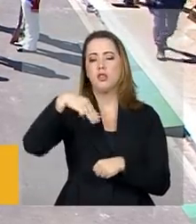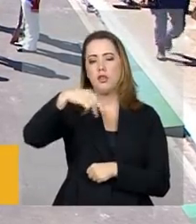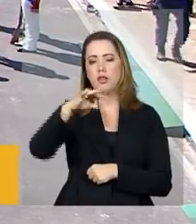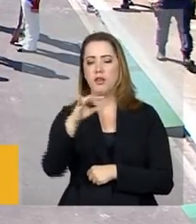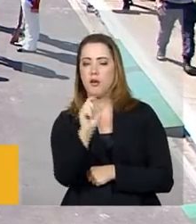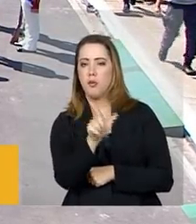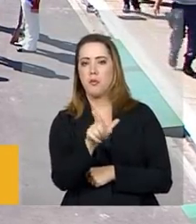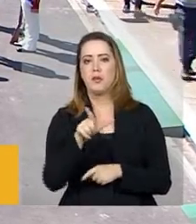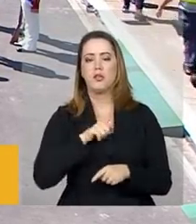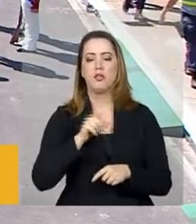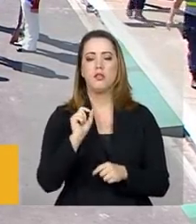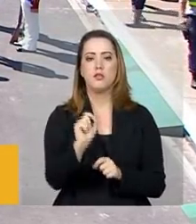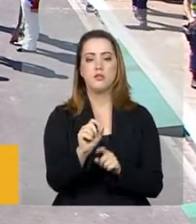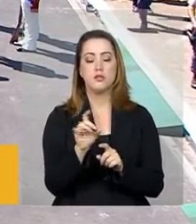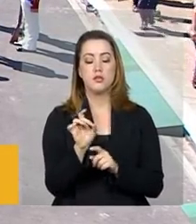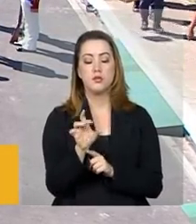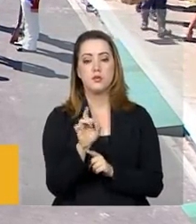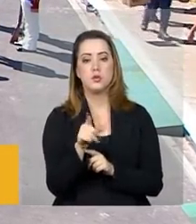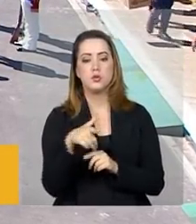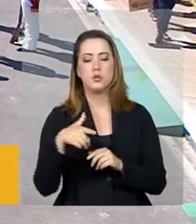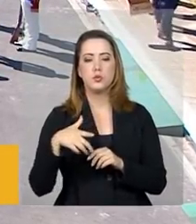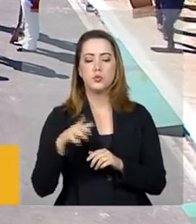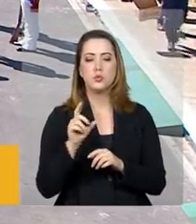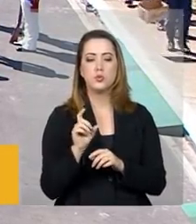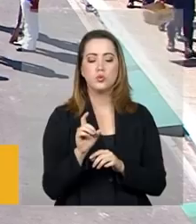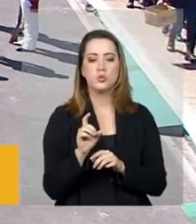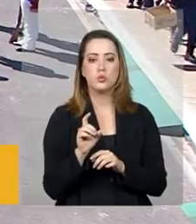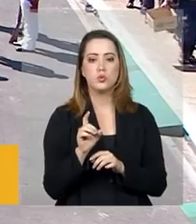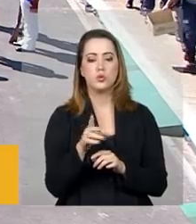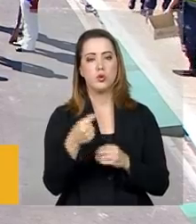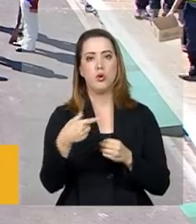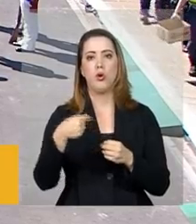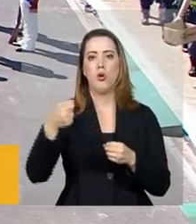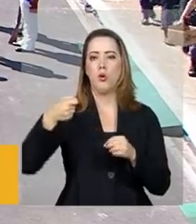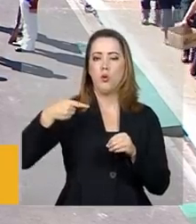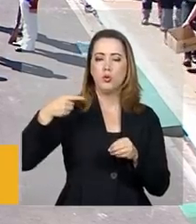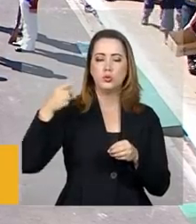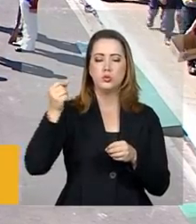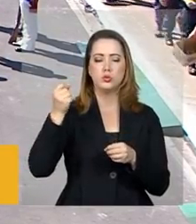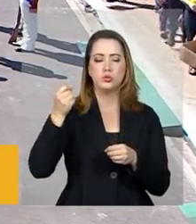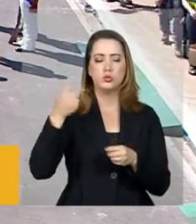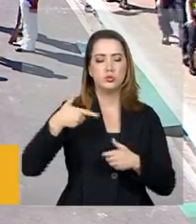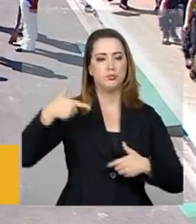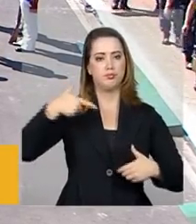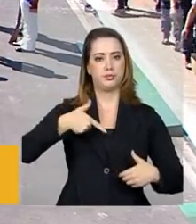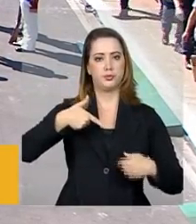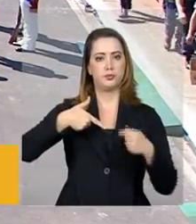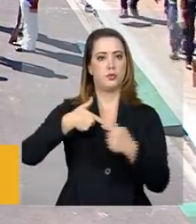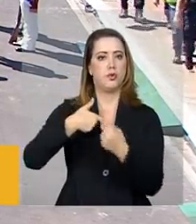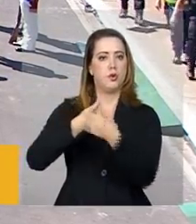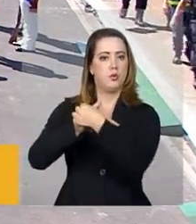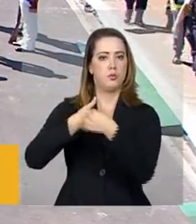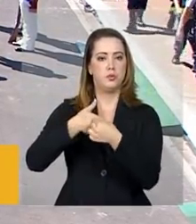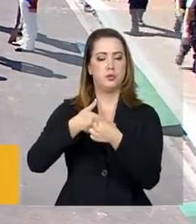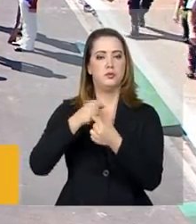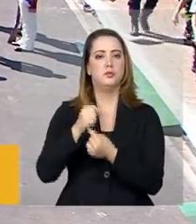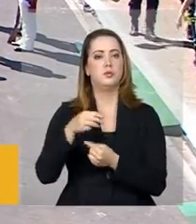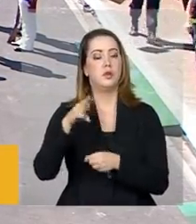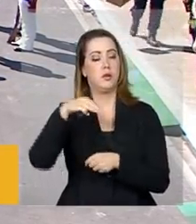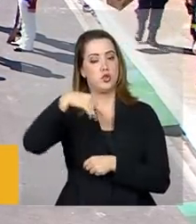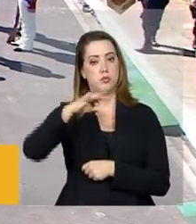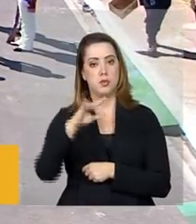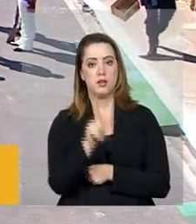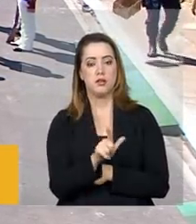seria a parte onde vai a munição, realiza o disparo, o cano, e aquela